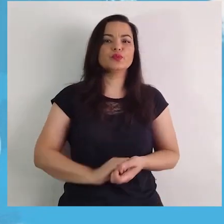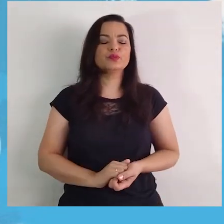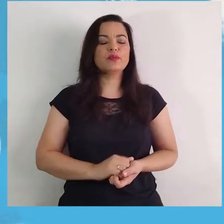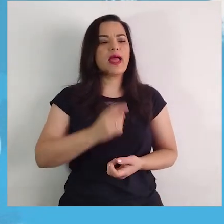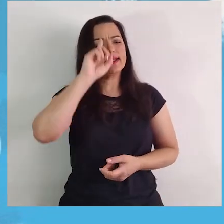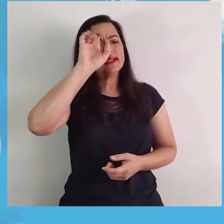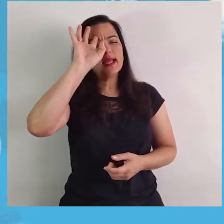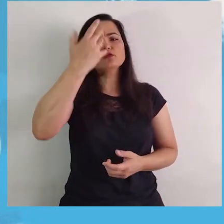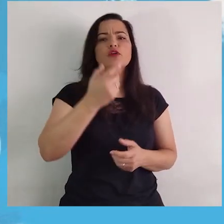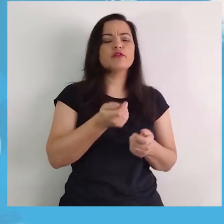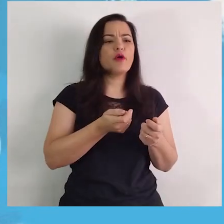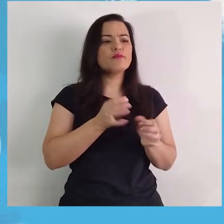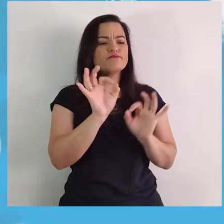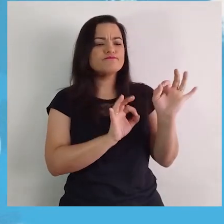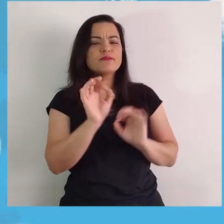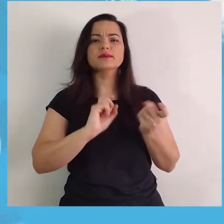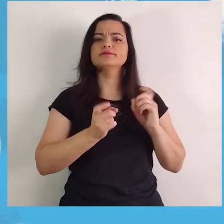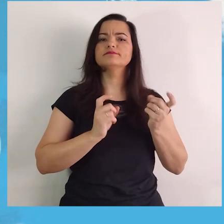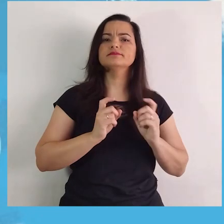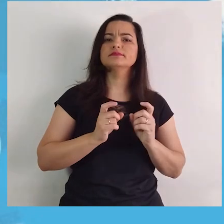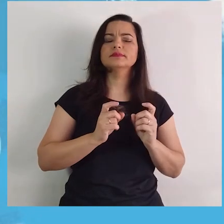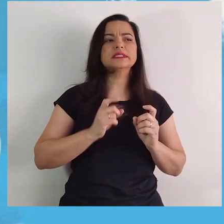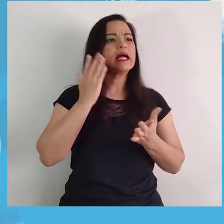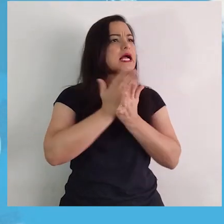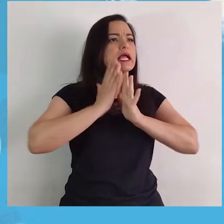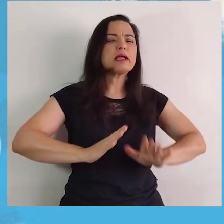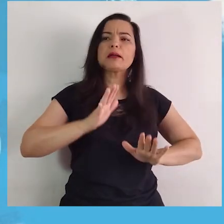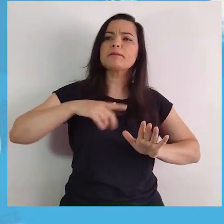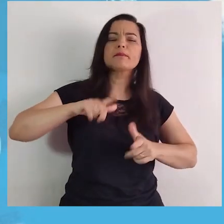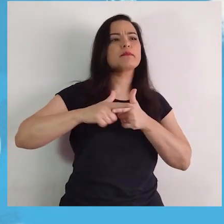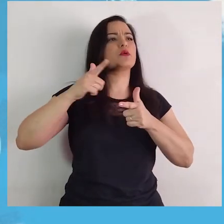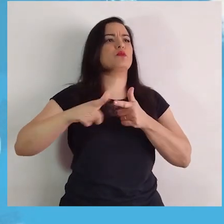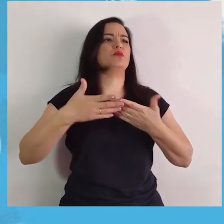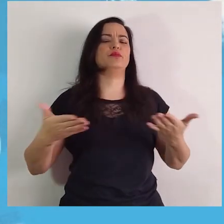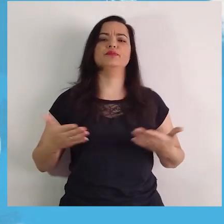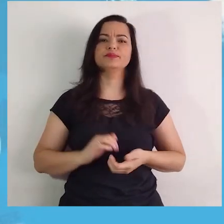assembleia para encontrar um jeito de acabar com aquele transtorno.